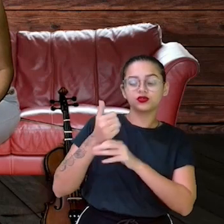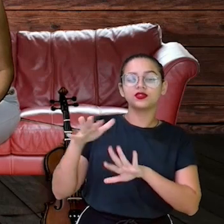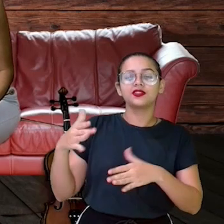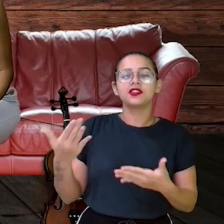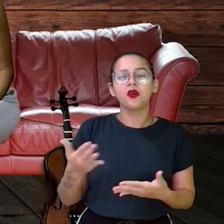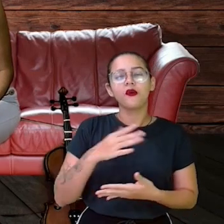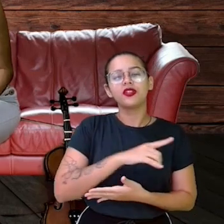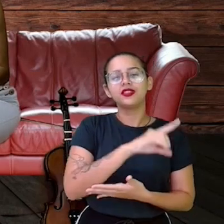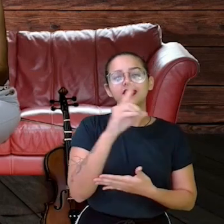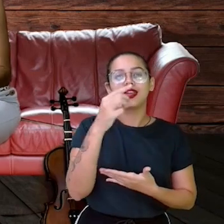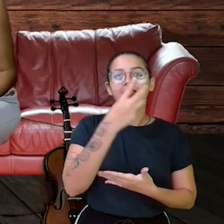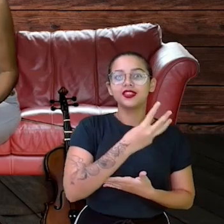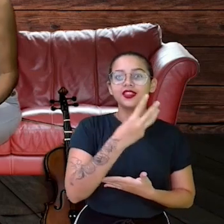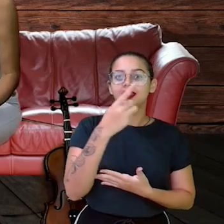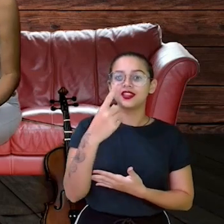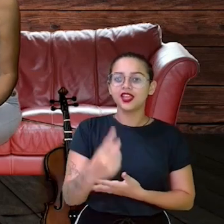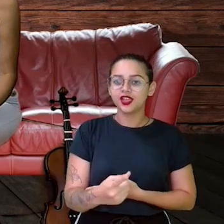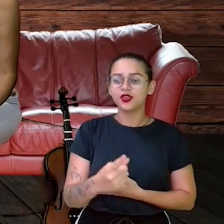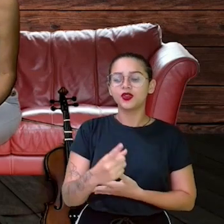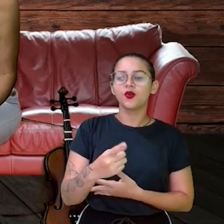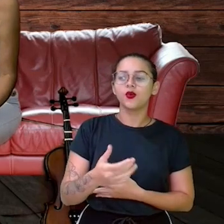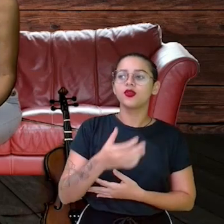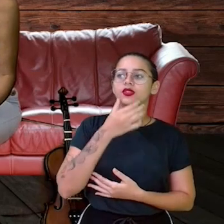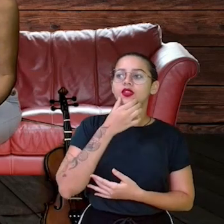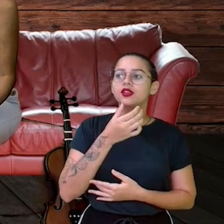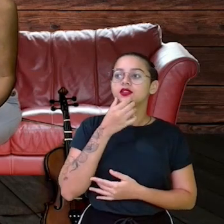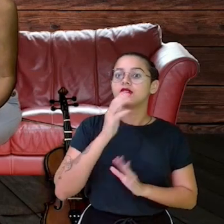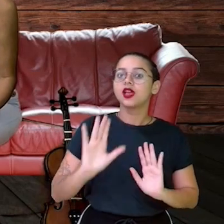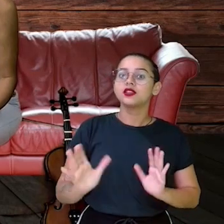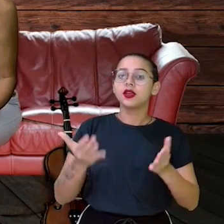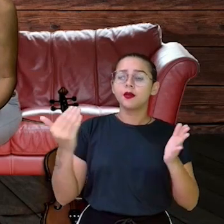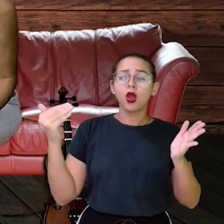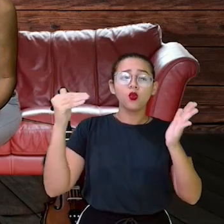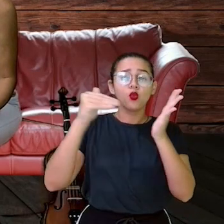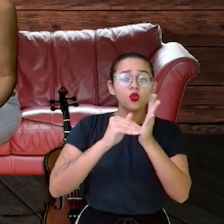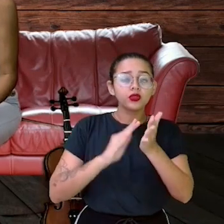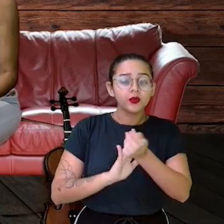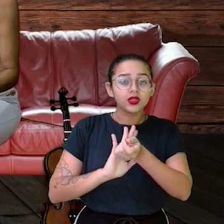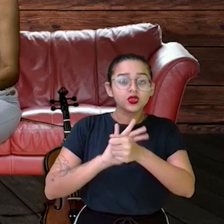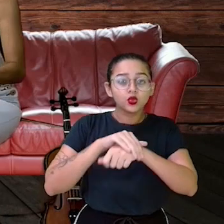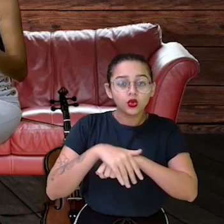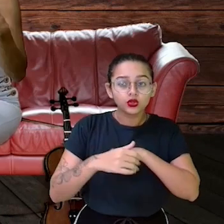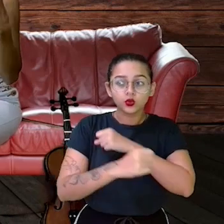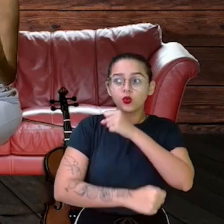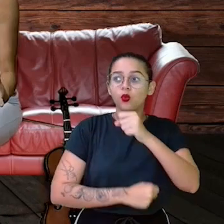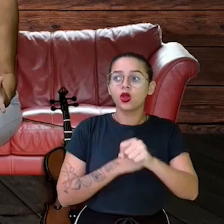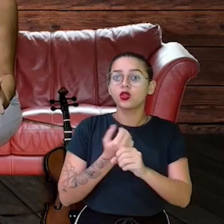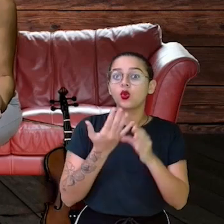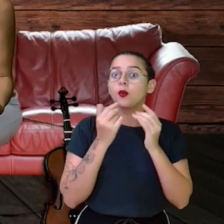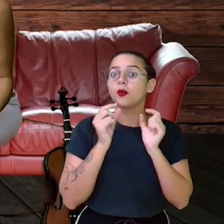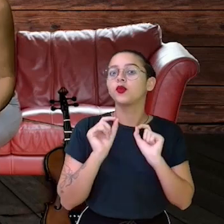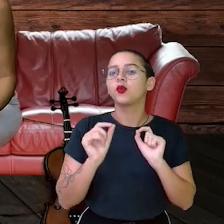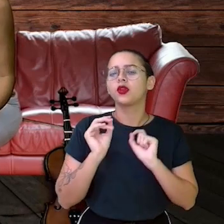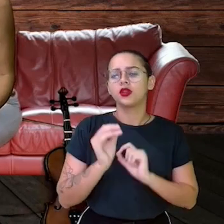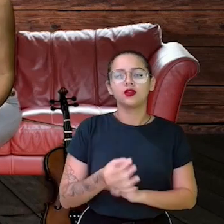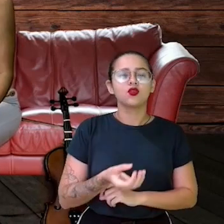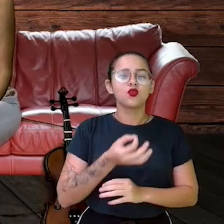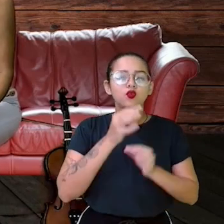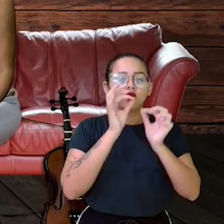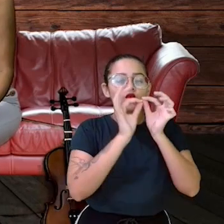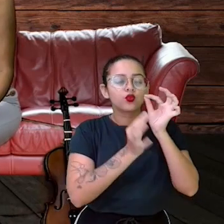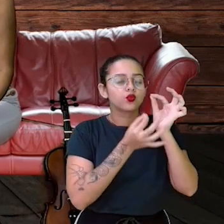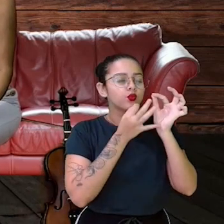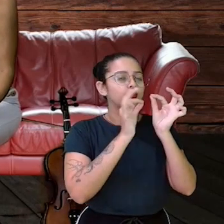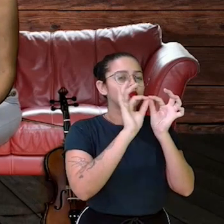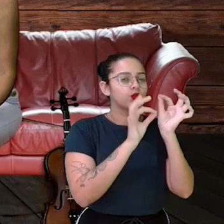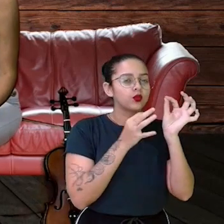de dezembro, ó, eles celebram a última noite do ano, comendo muitas uvas. Assim